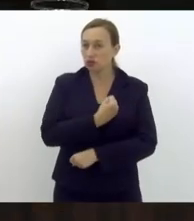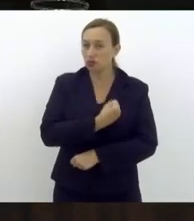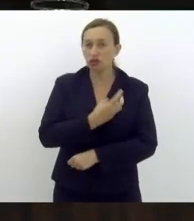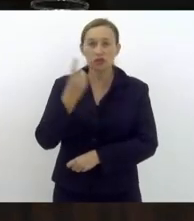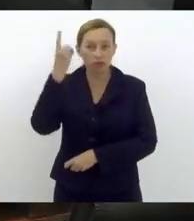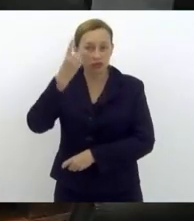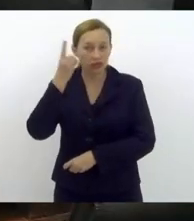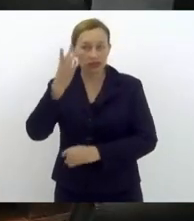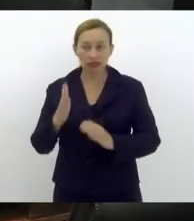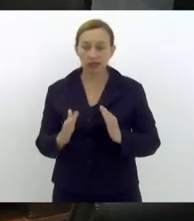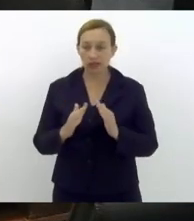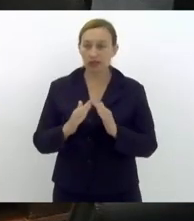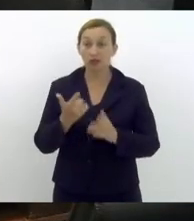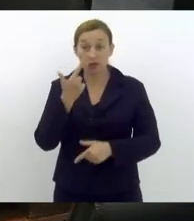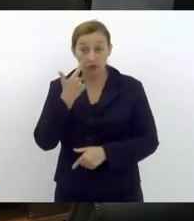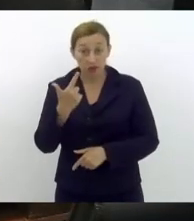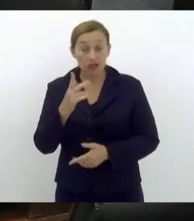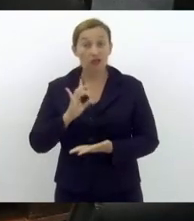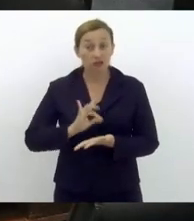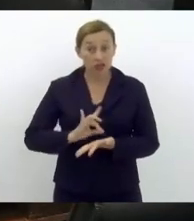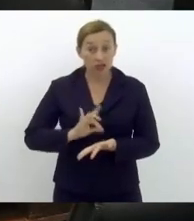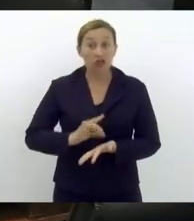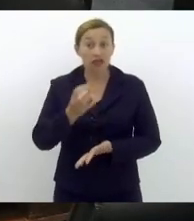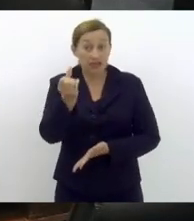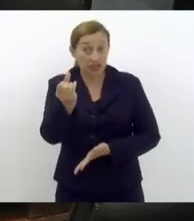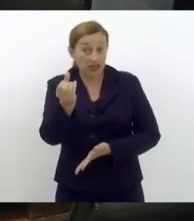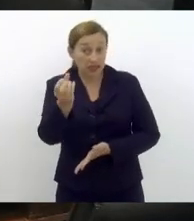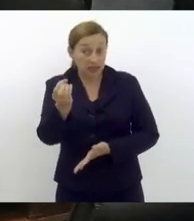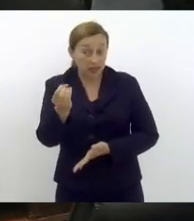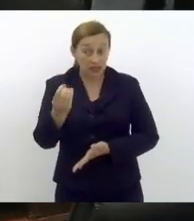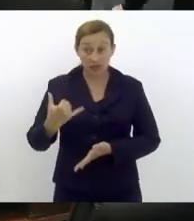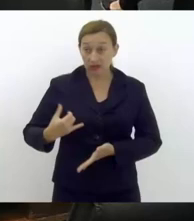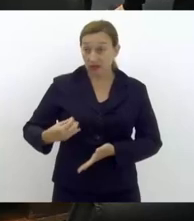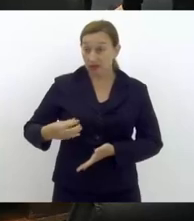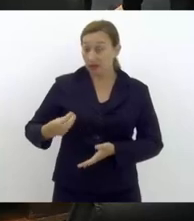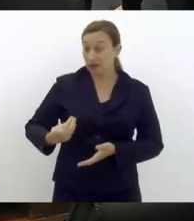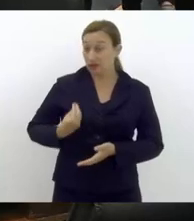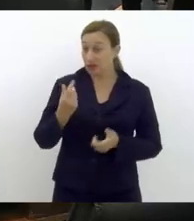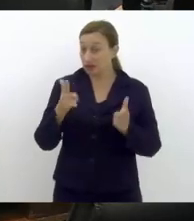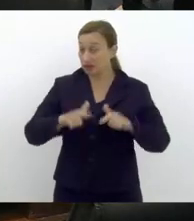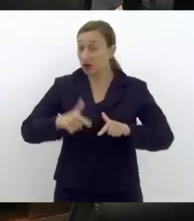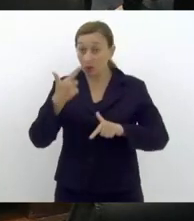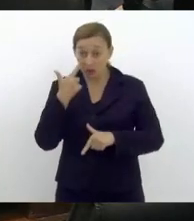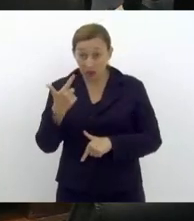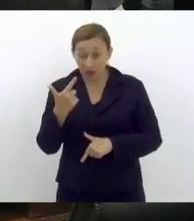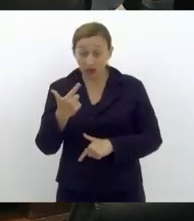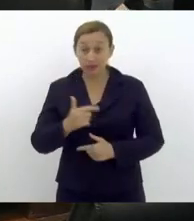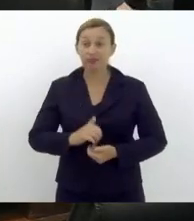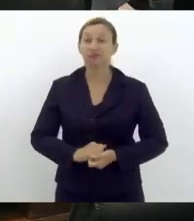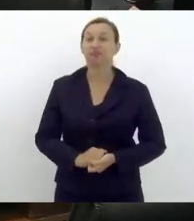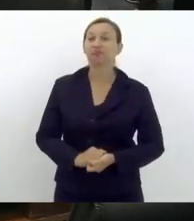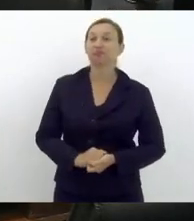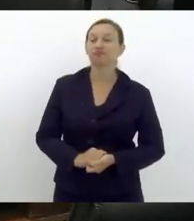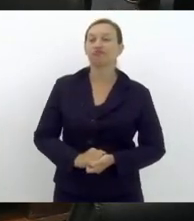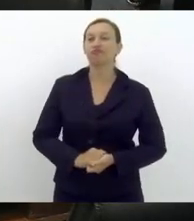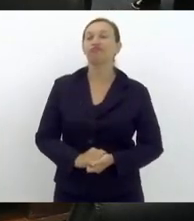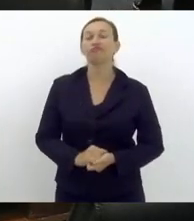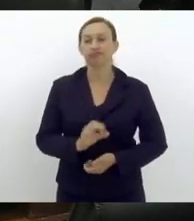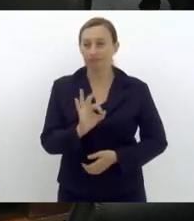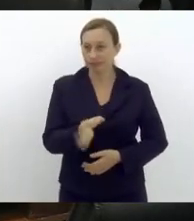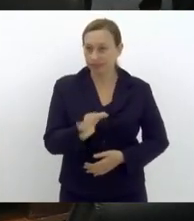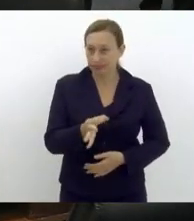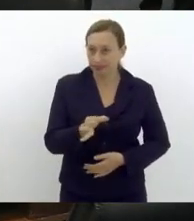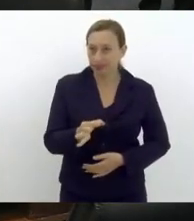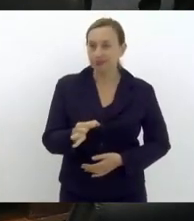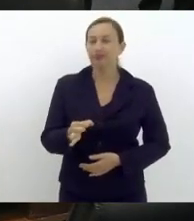Vamos ver se a peça está verdadeira. Tem 60 presentes, então vamos verificar. Verificação de quórum. Está certo, nosso